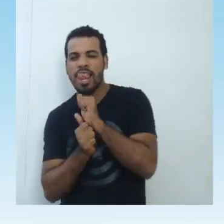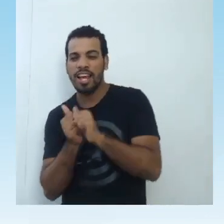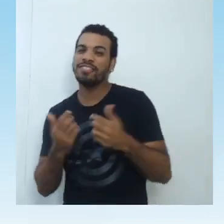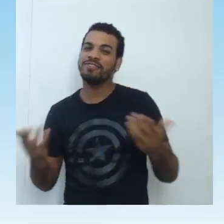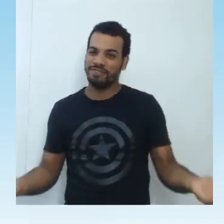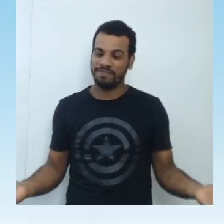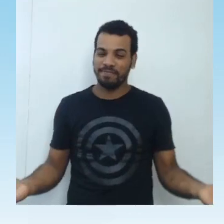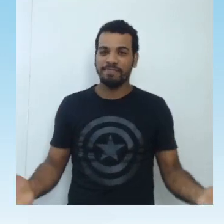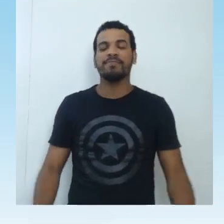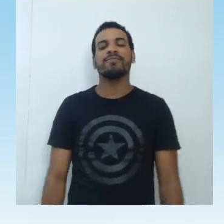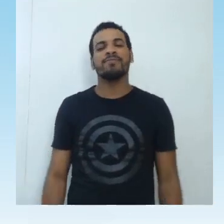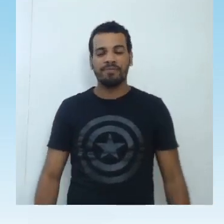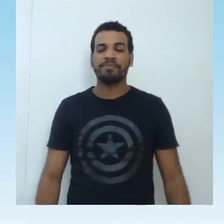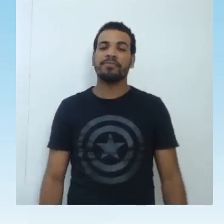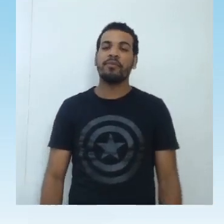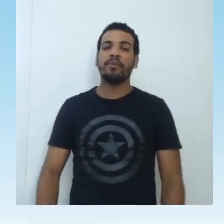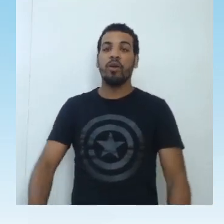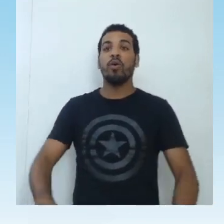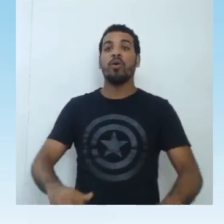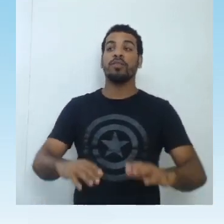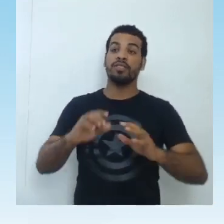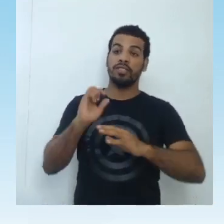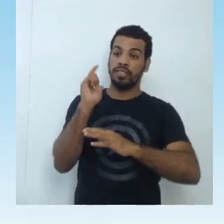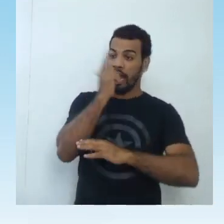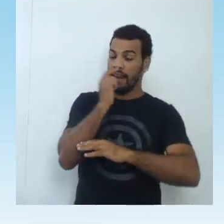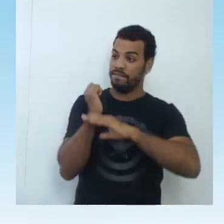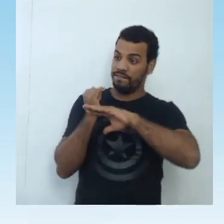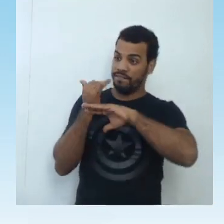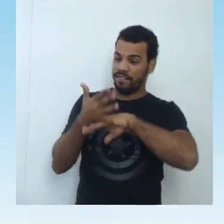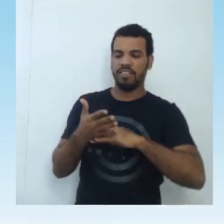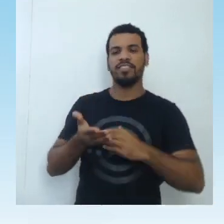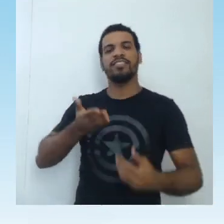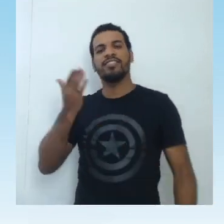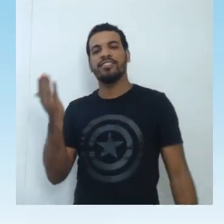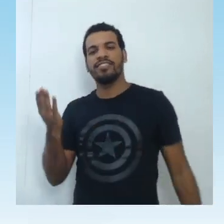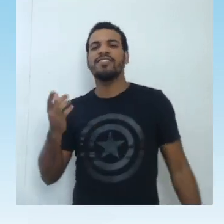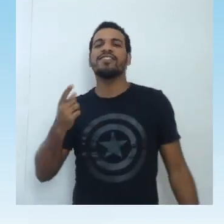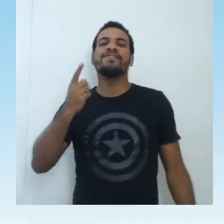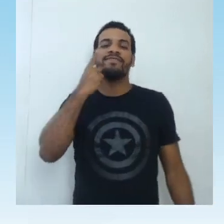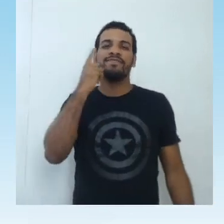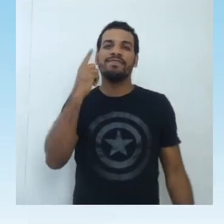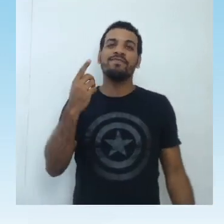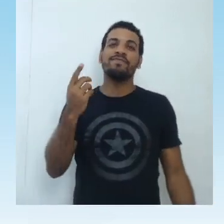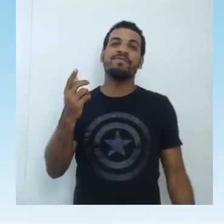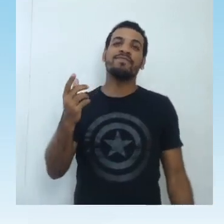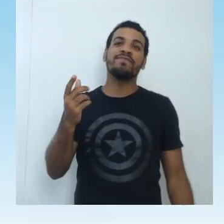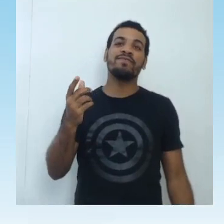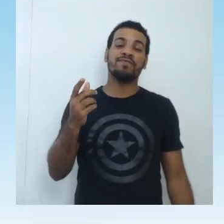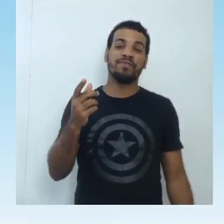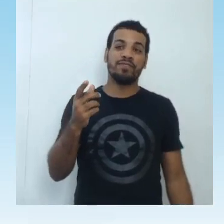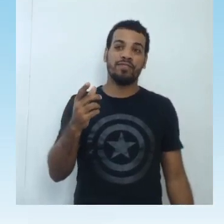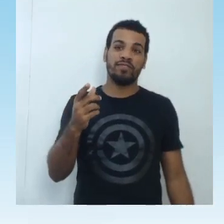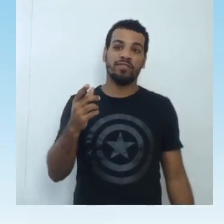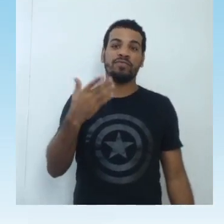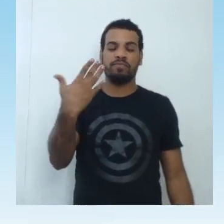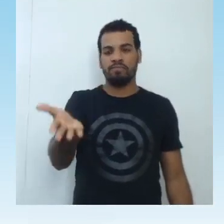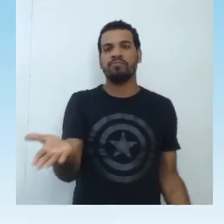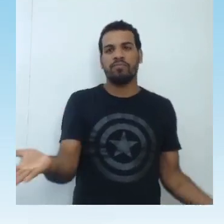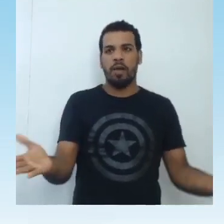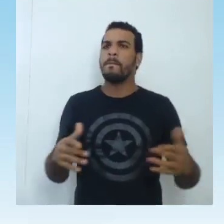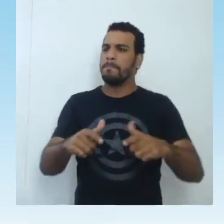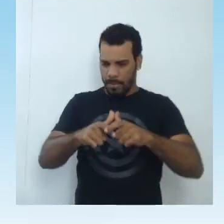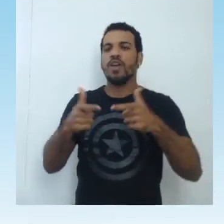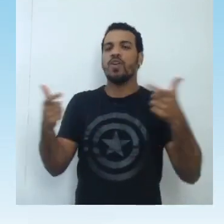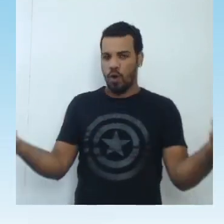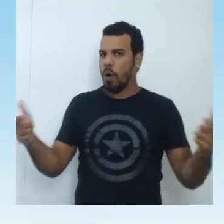né? Então, o carnaval, o Galo da Madrugada, um bloco aí gigantesco, né? Que se não, acho que é o maior bloco ainda,